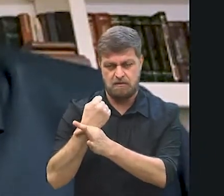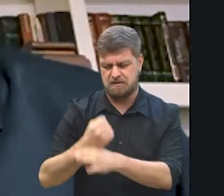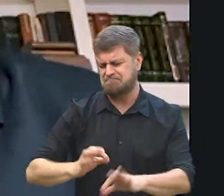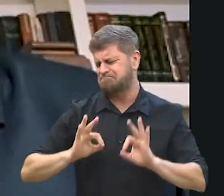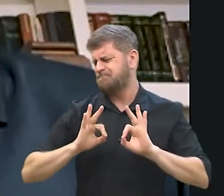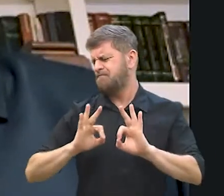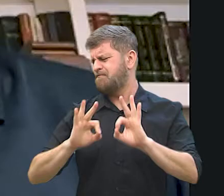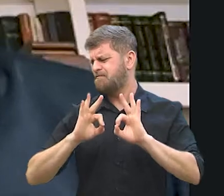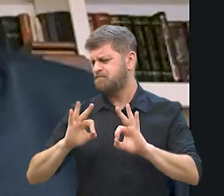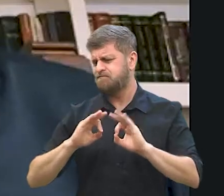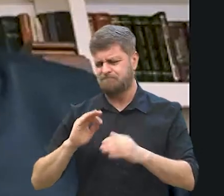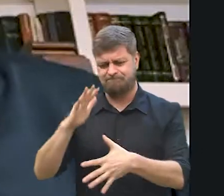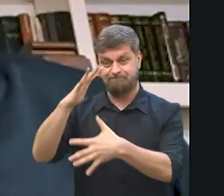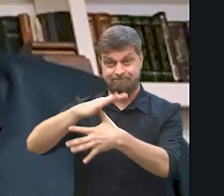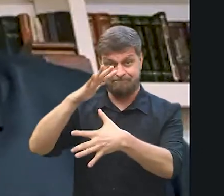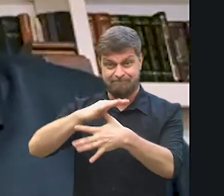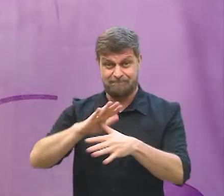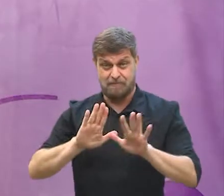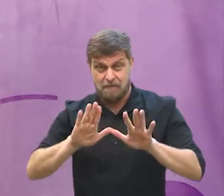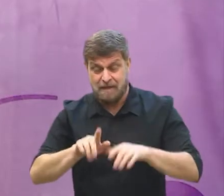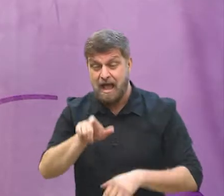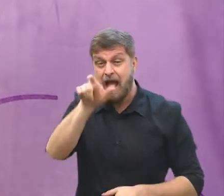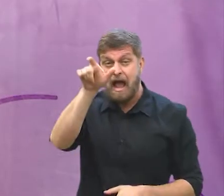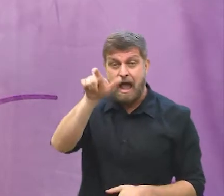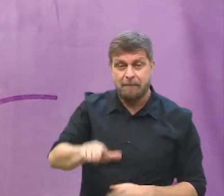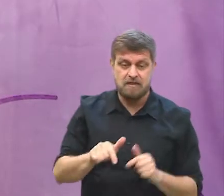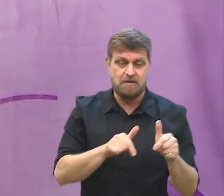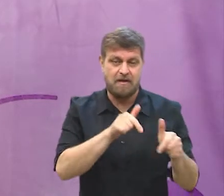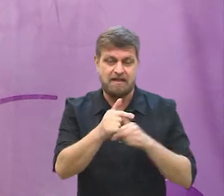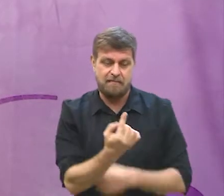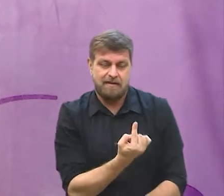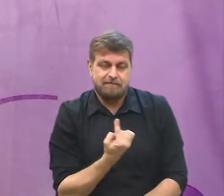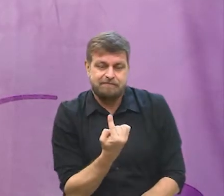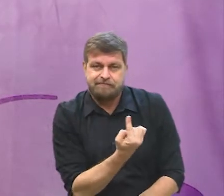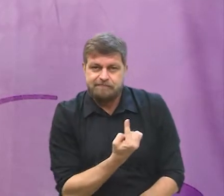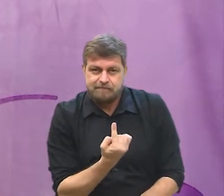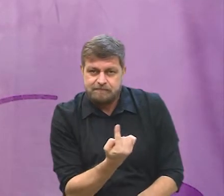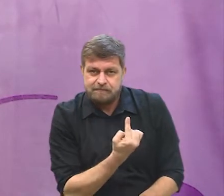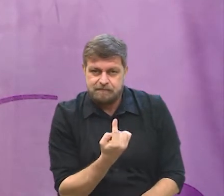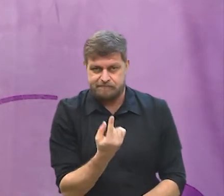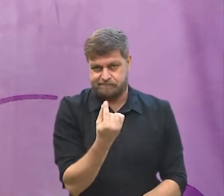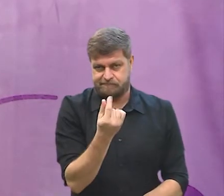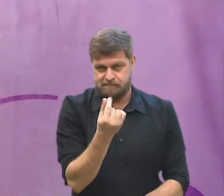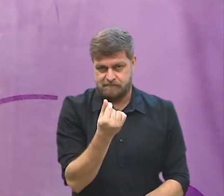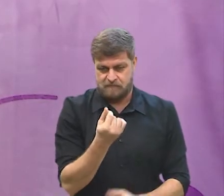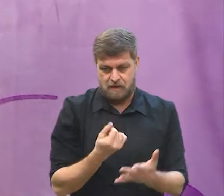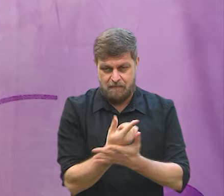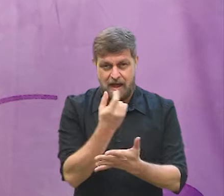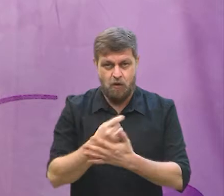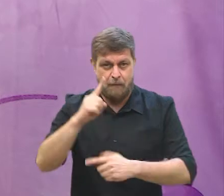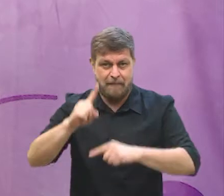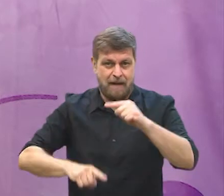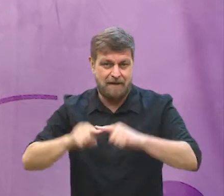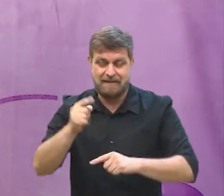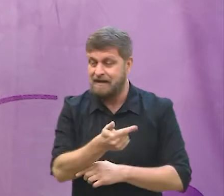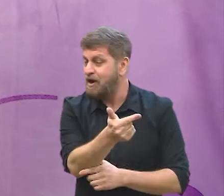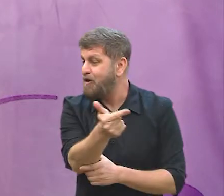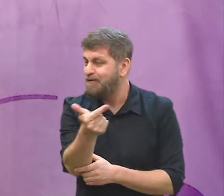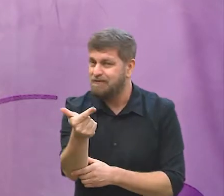show. Agora, nem tanto quanto as pessoas são autônomas, elas não têm recursos, então elas não usam